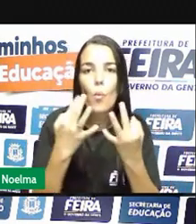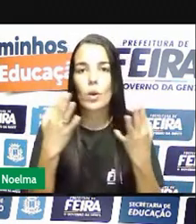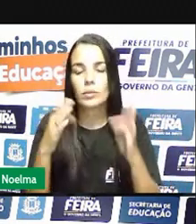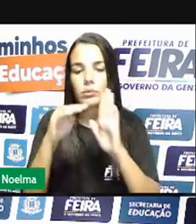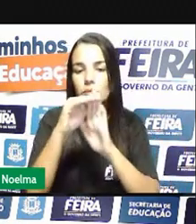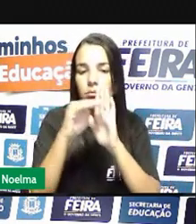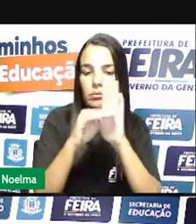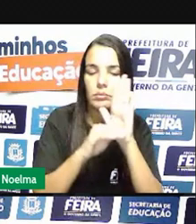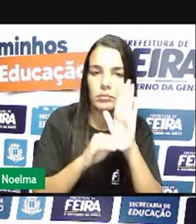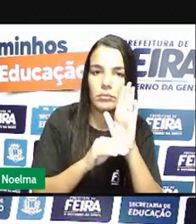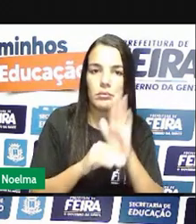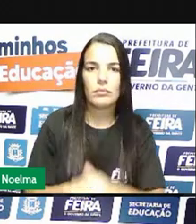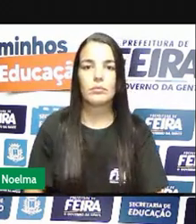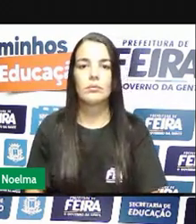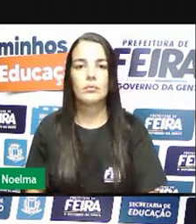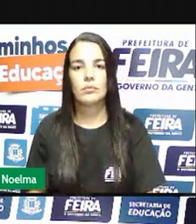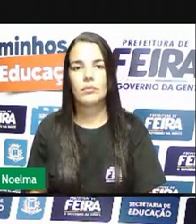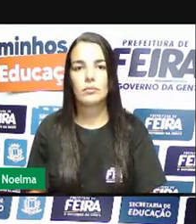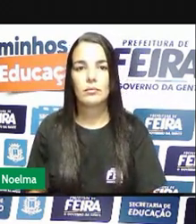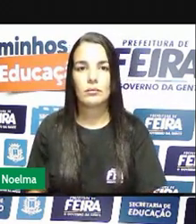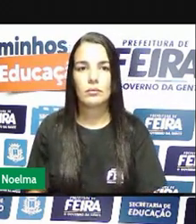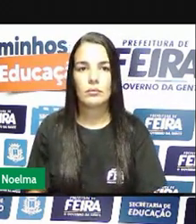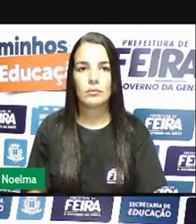desenvolvimento, certo?